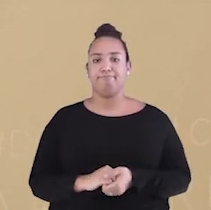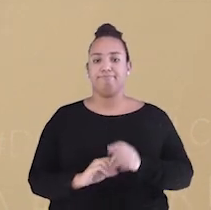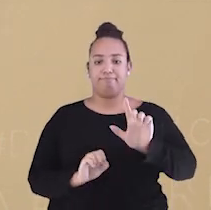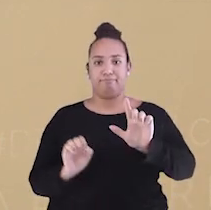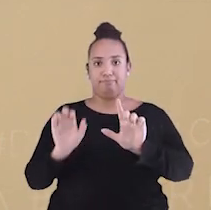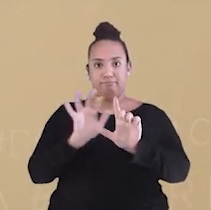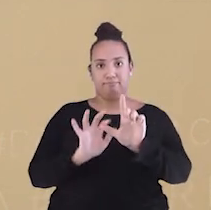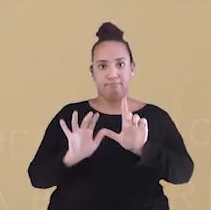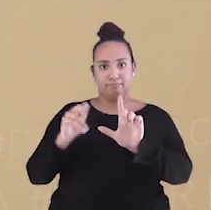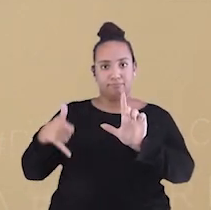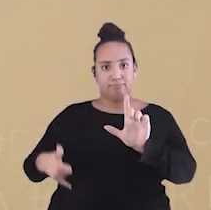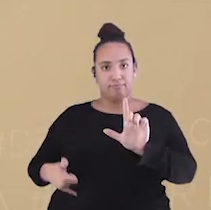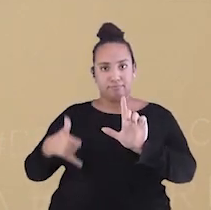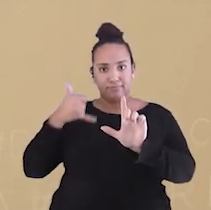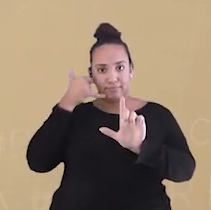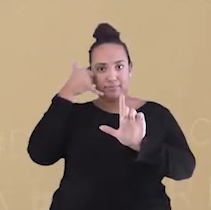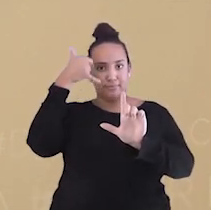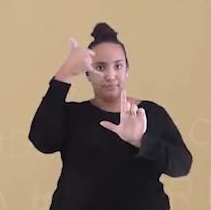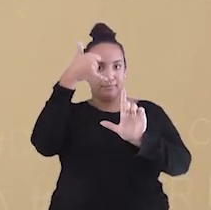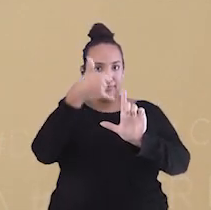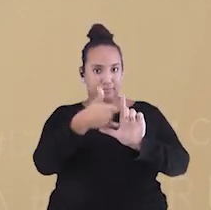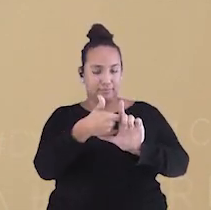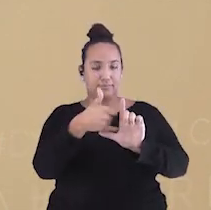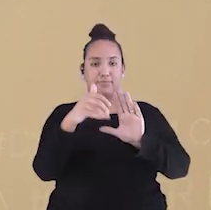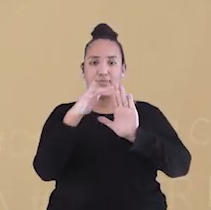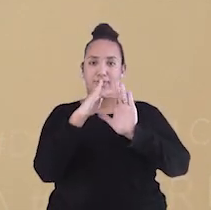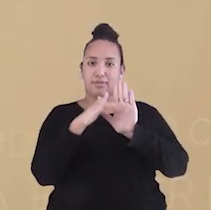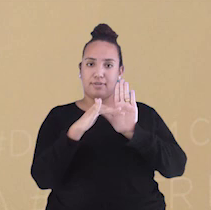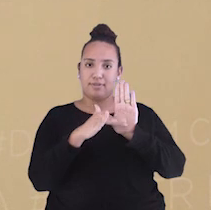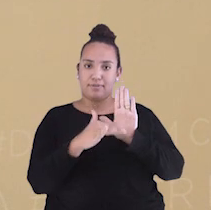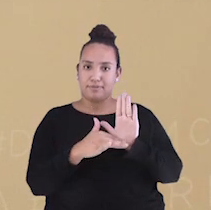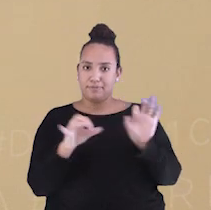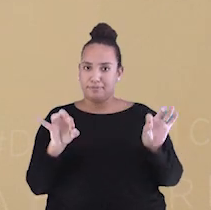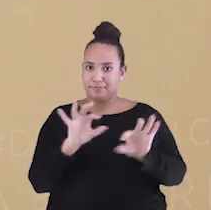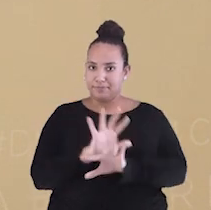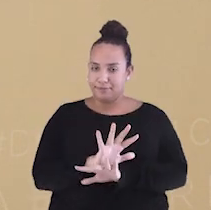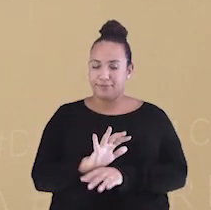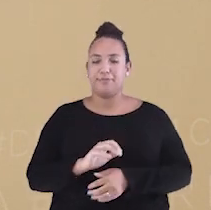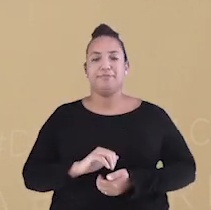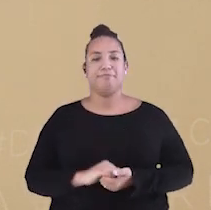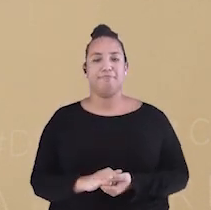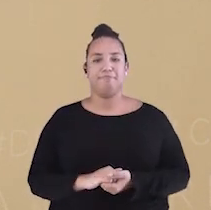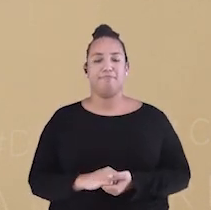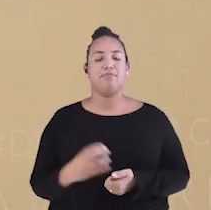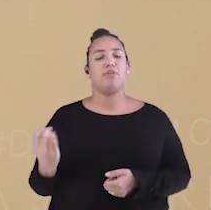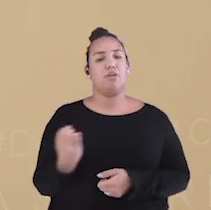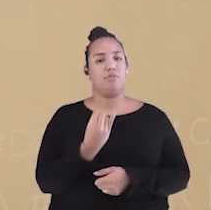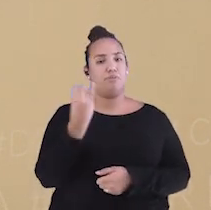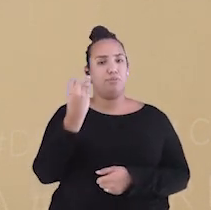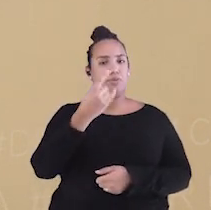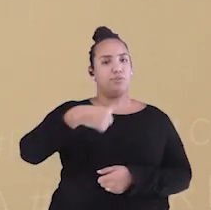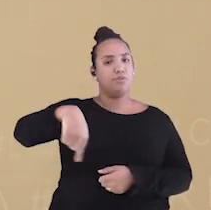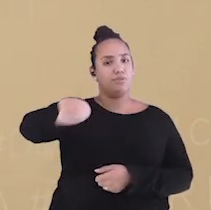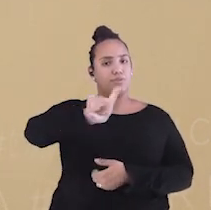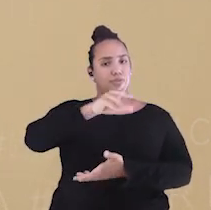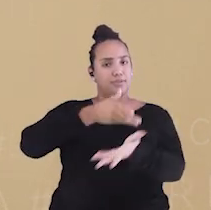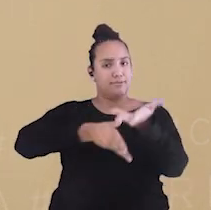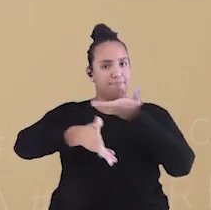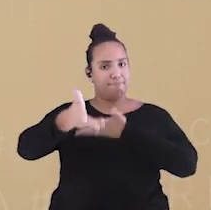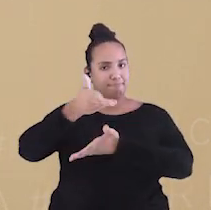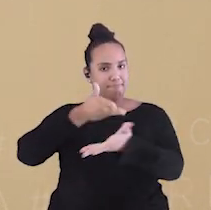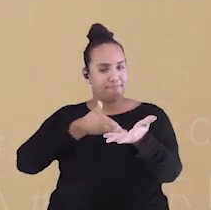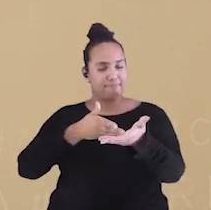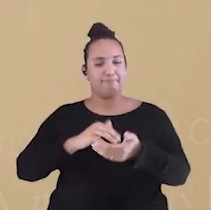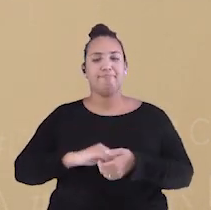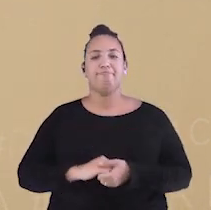a câmera do celular para o QR Code e preencher os dados corretamente, beleza? É muito importante a sua participação na aula.